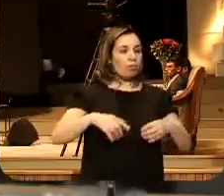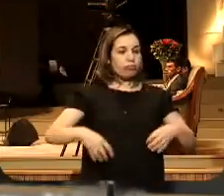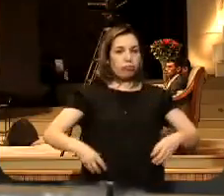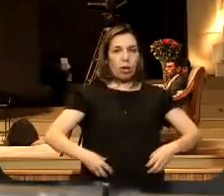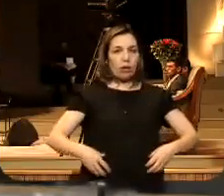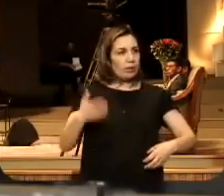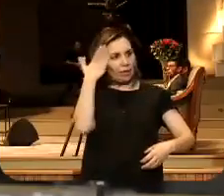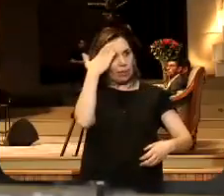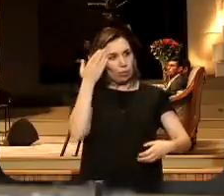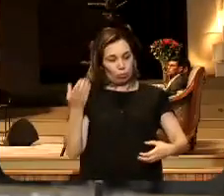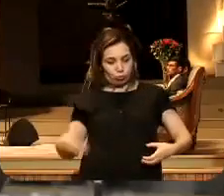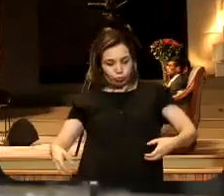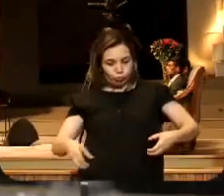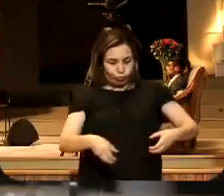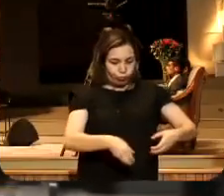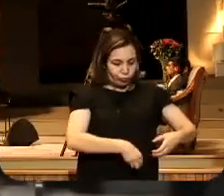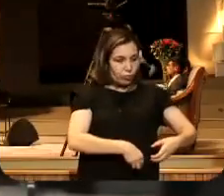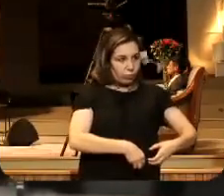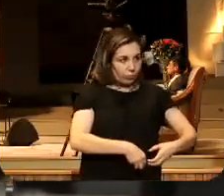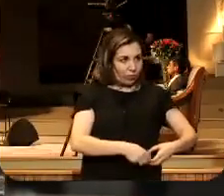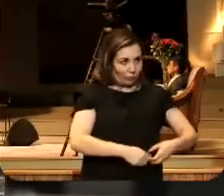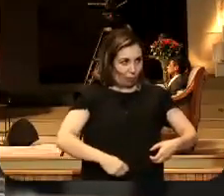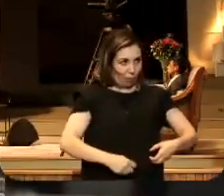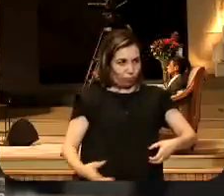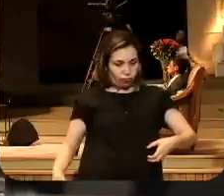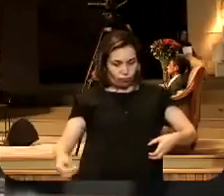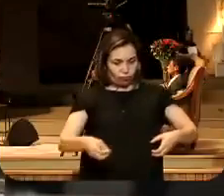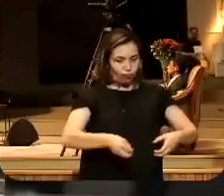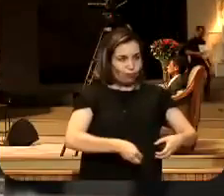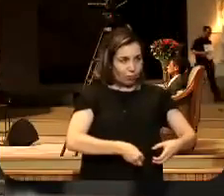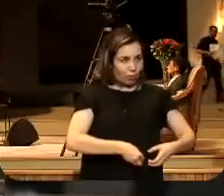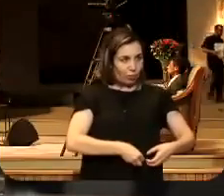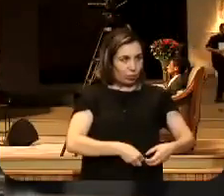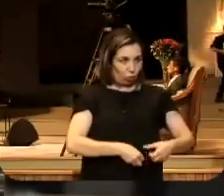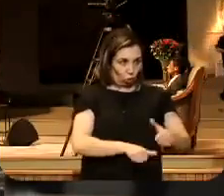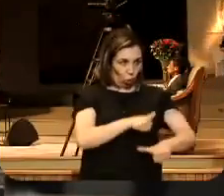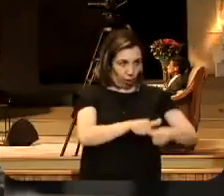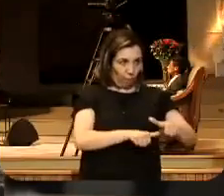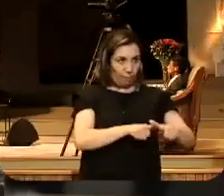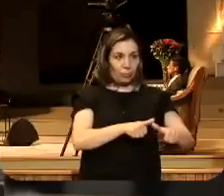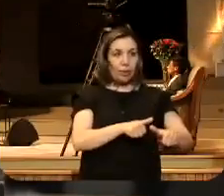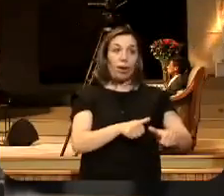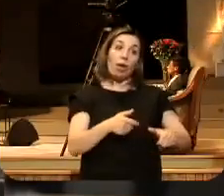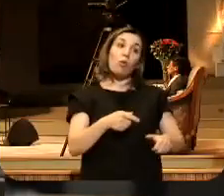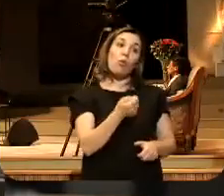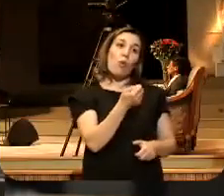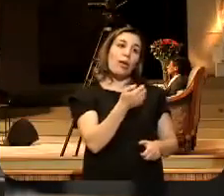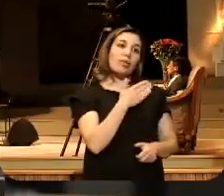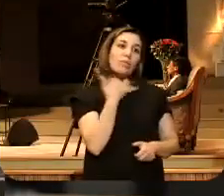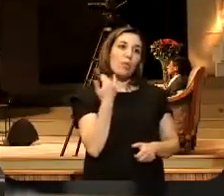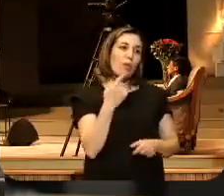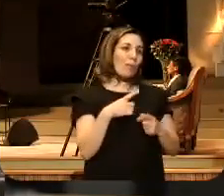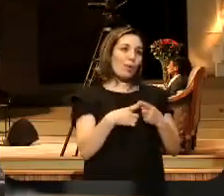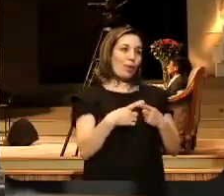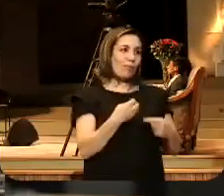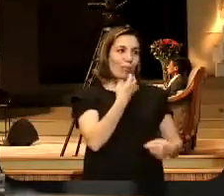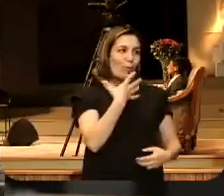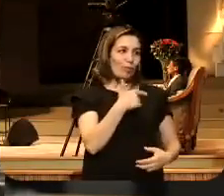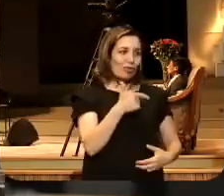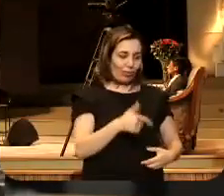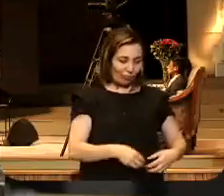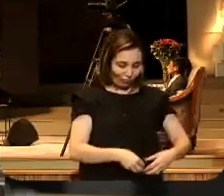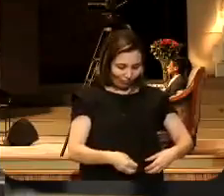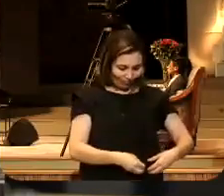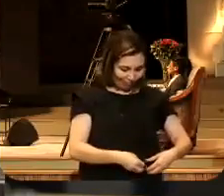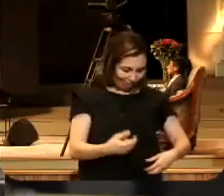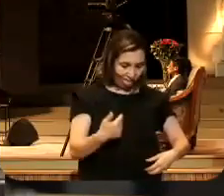E então a profissional, a médica responsável e a equipe pediram para que eu estivesse lá. E eu fui. E